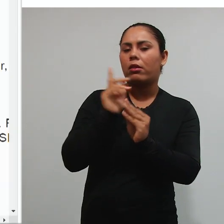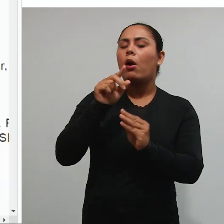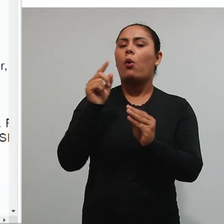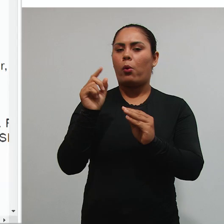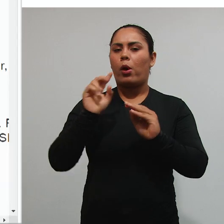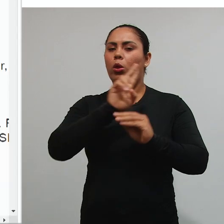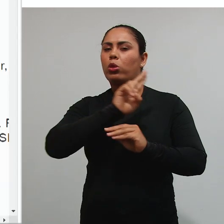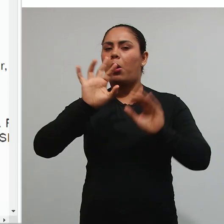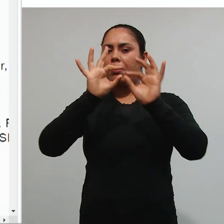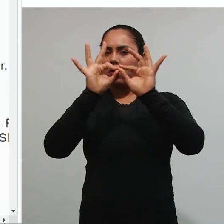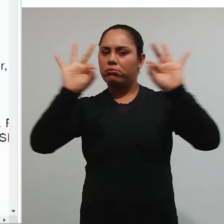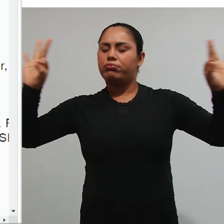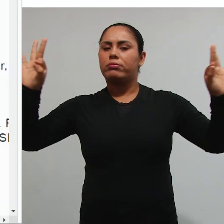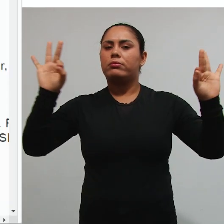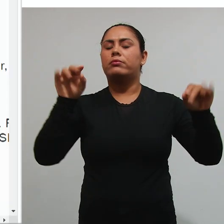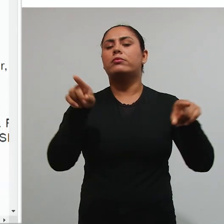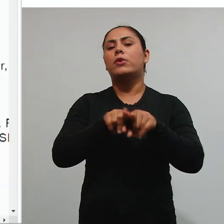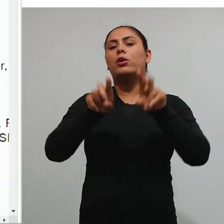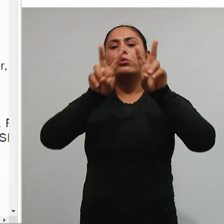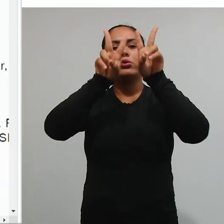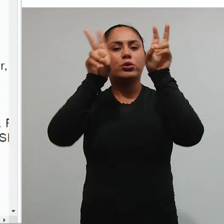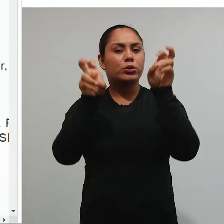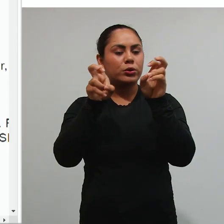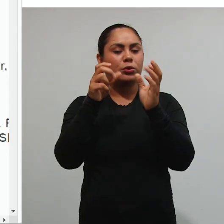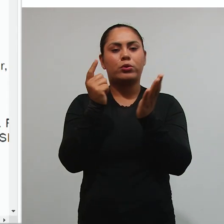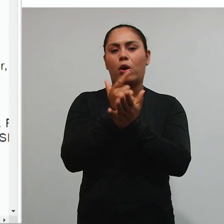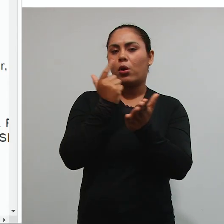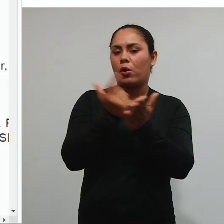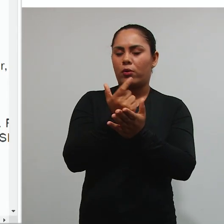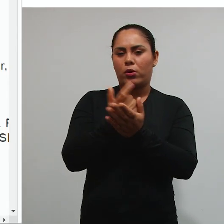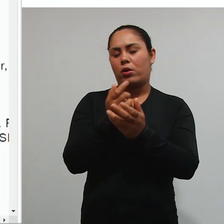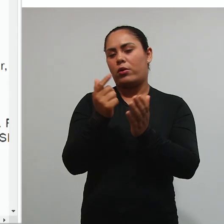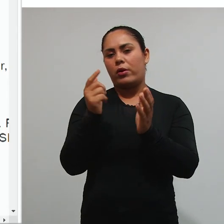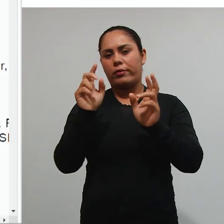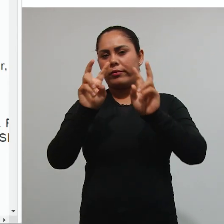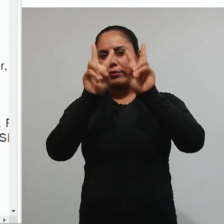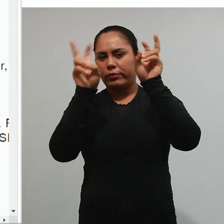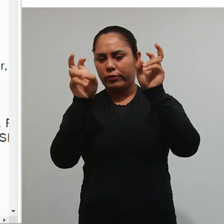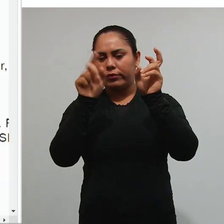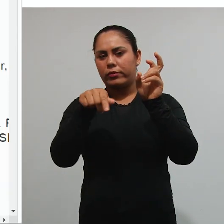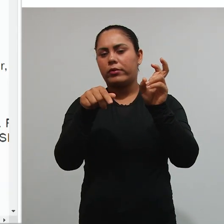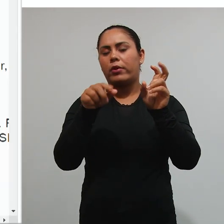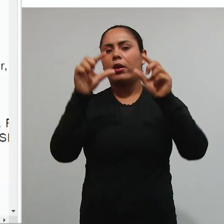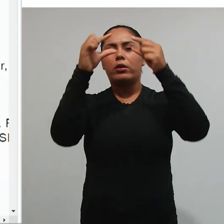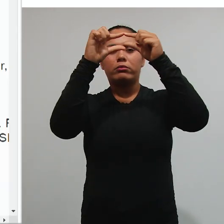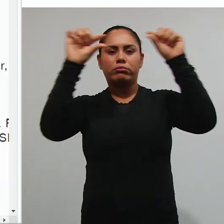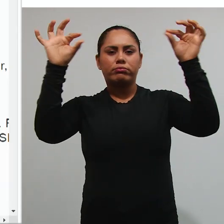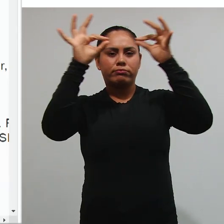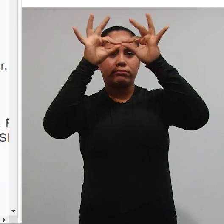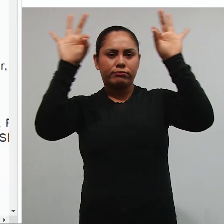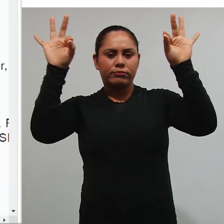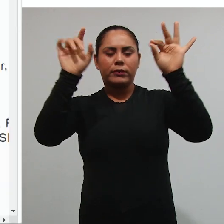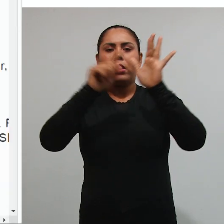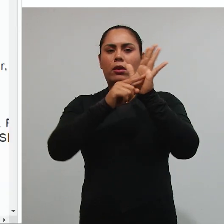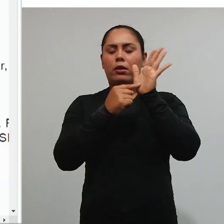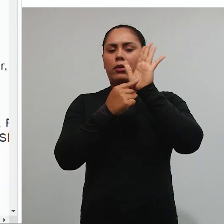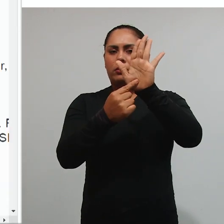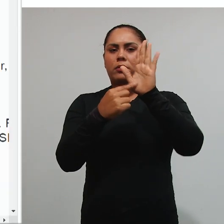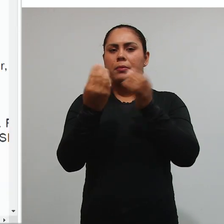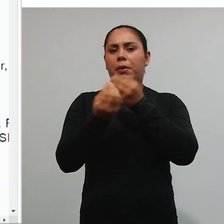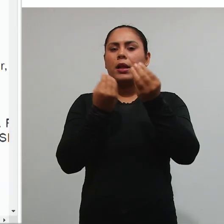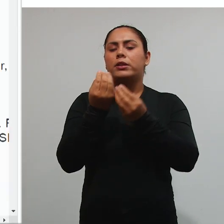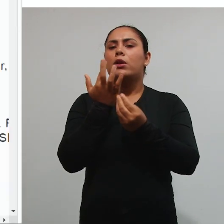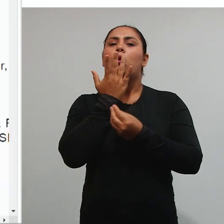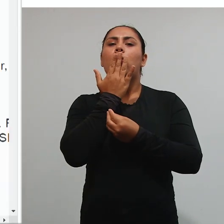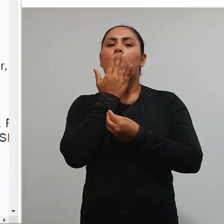completo. Ponto, o título da obra, nesse caso é um livro, esse título ele vai estar destacado em